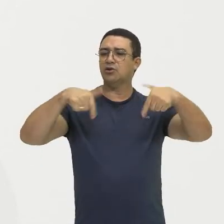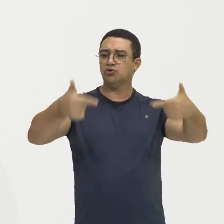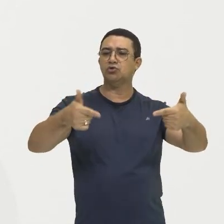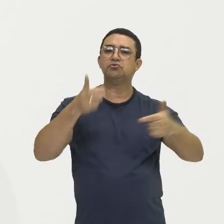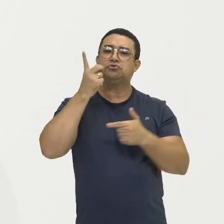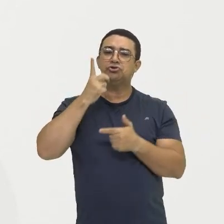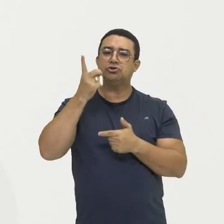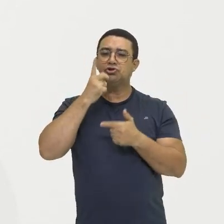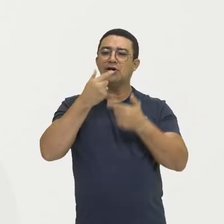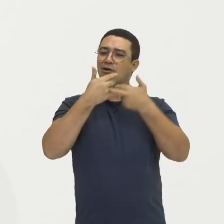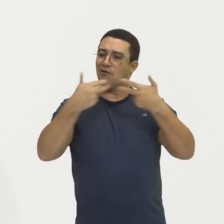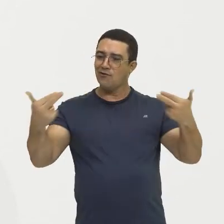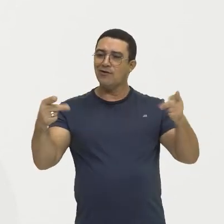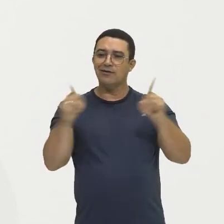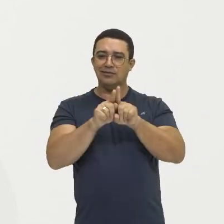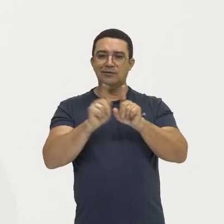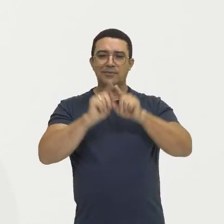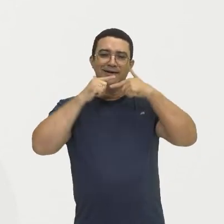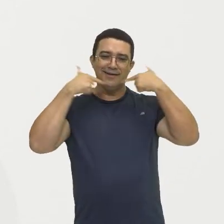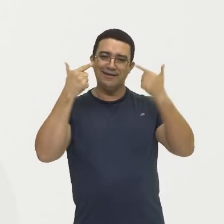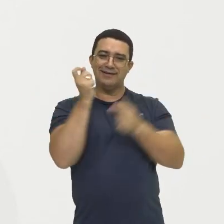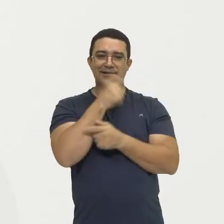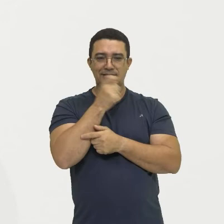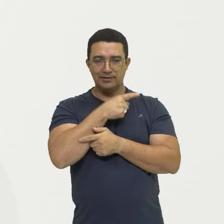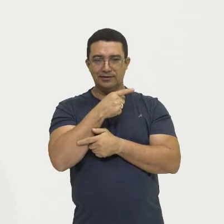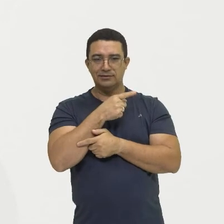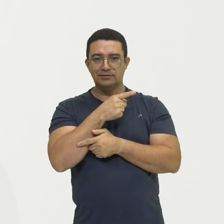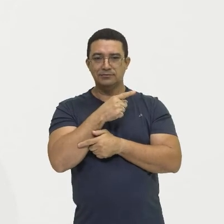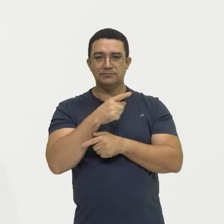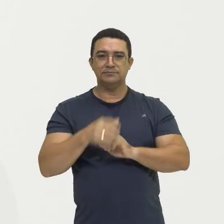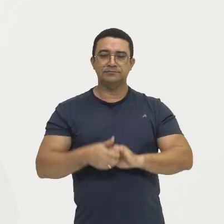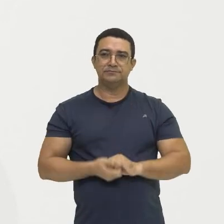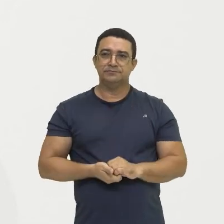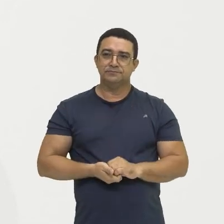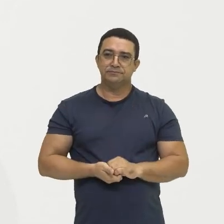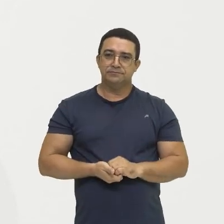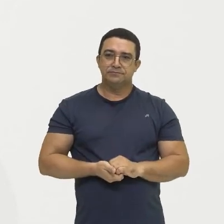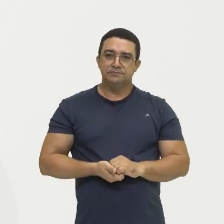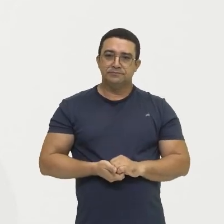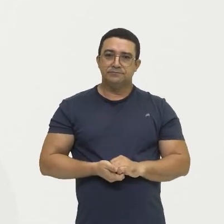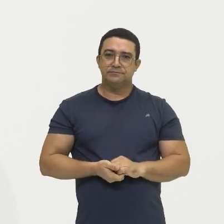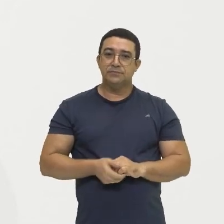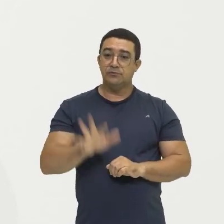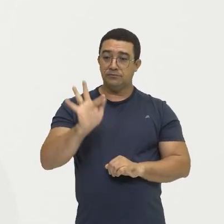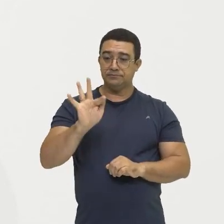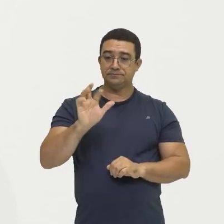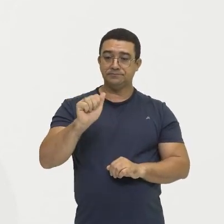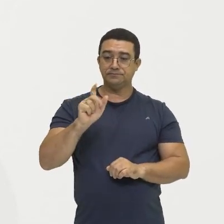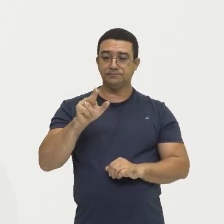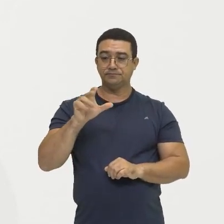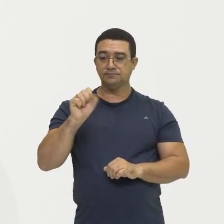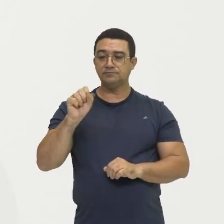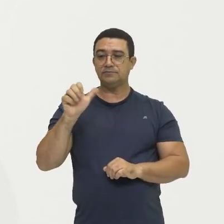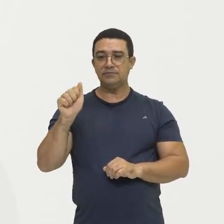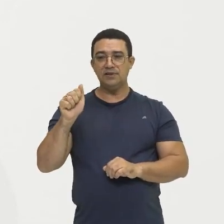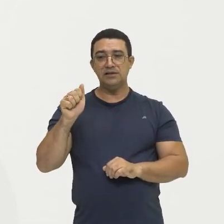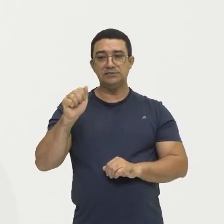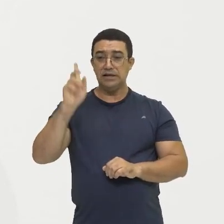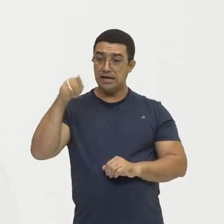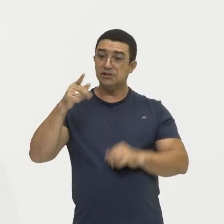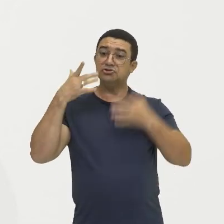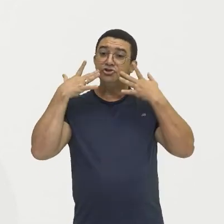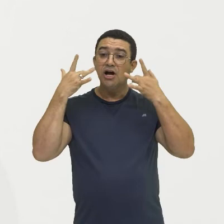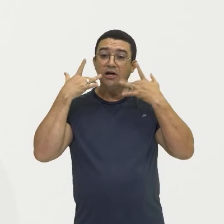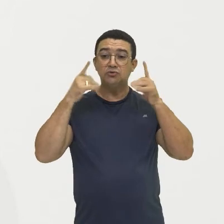ações corriqueiras, cômicas e burlescas. Então, a farsa, ela é